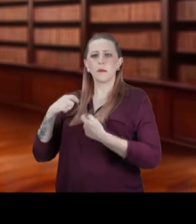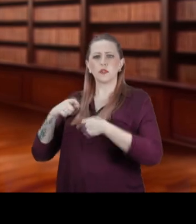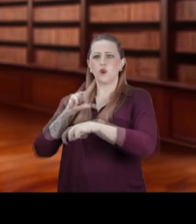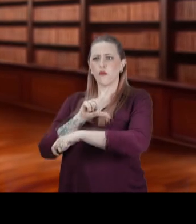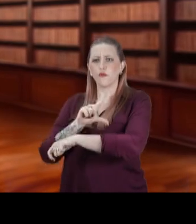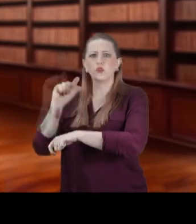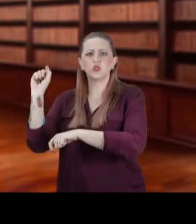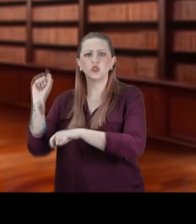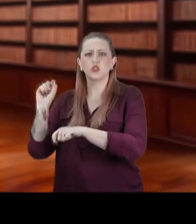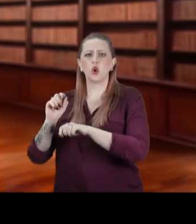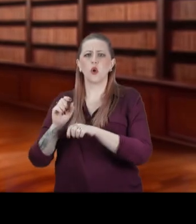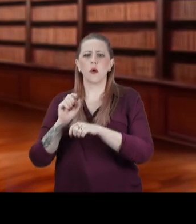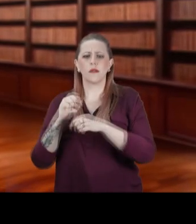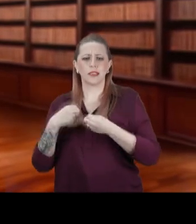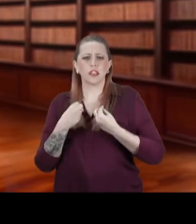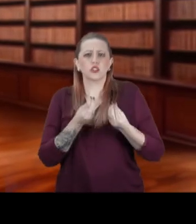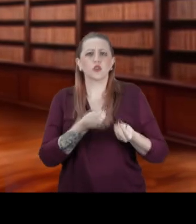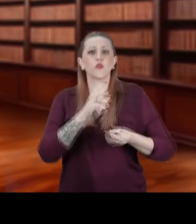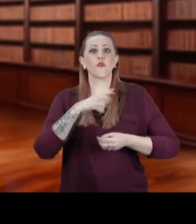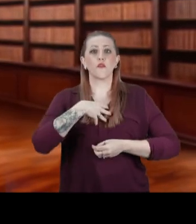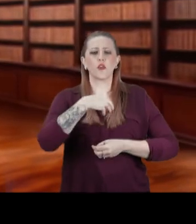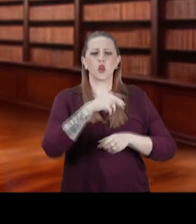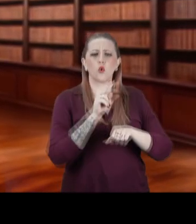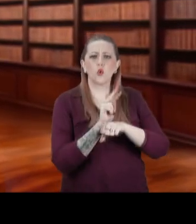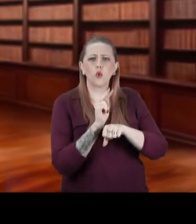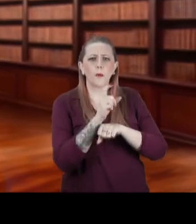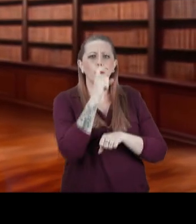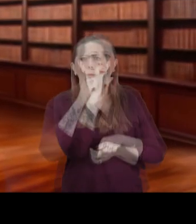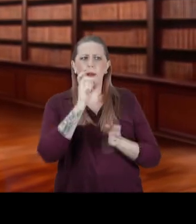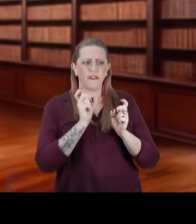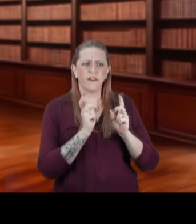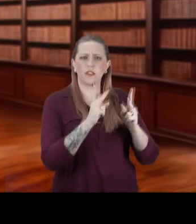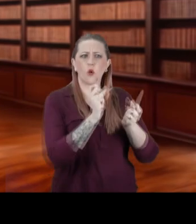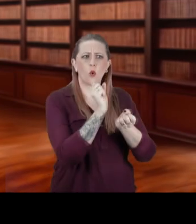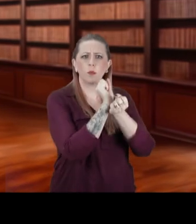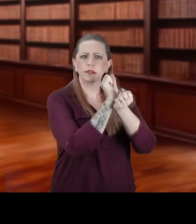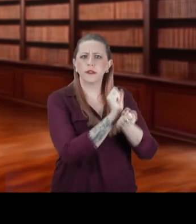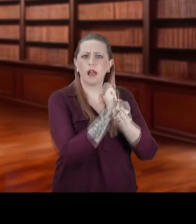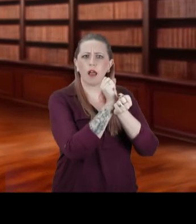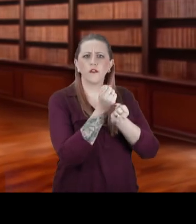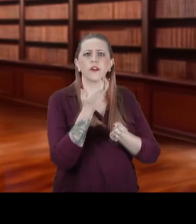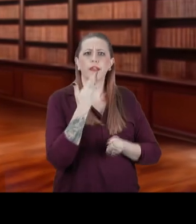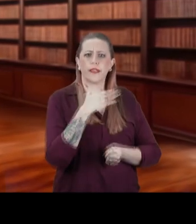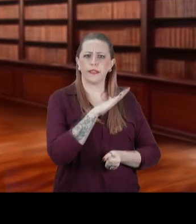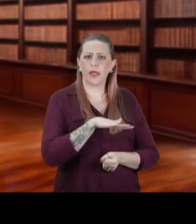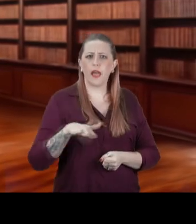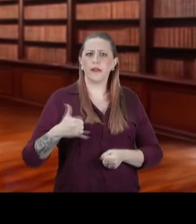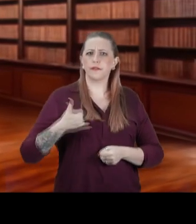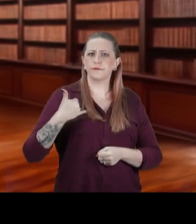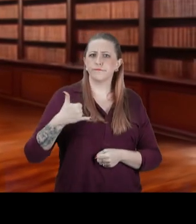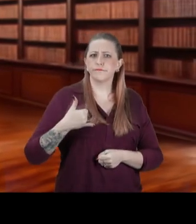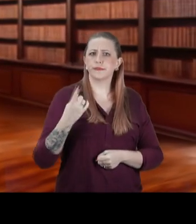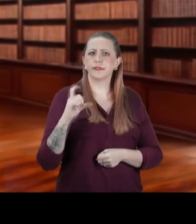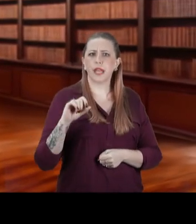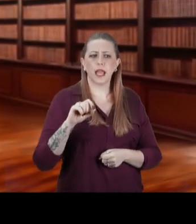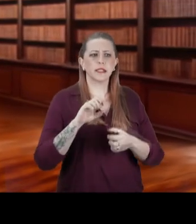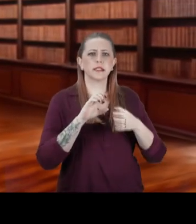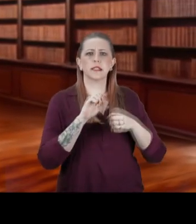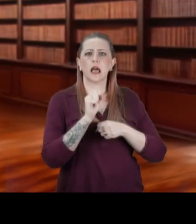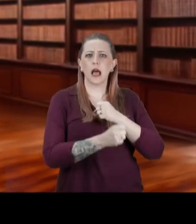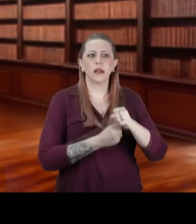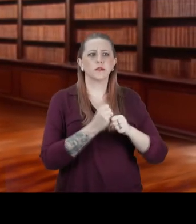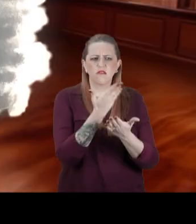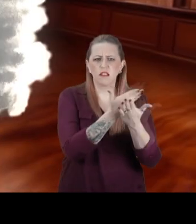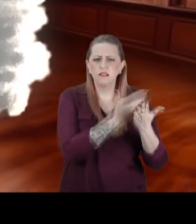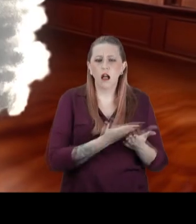referência de Negritude que eu tive dentro da sala de aula eram referências negativas todas relacionadas com a escravização